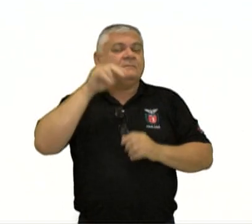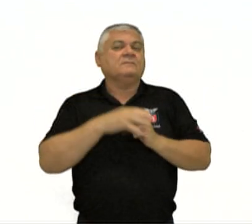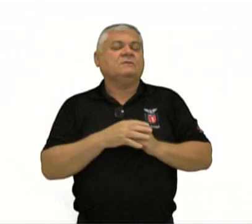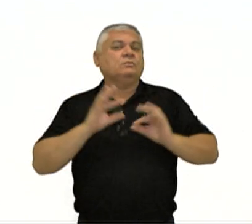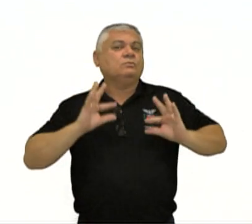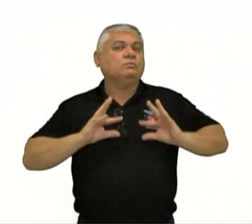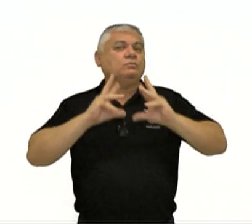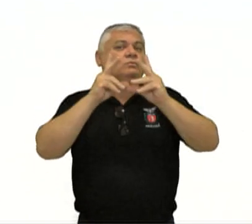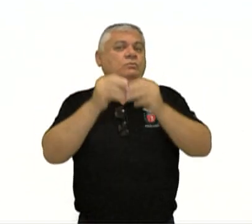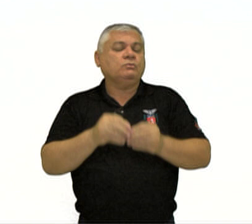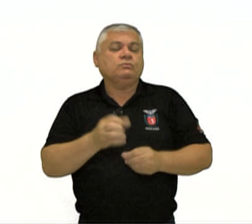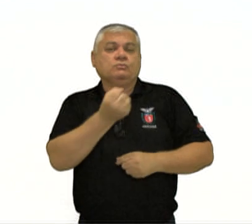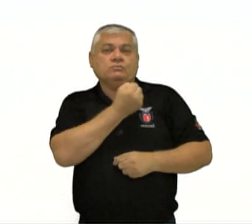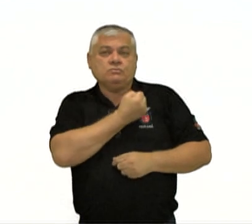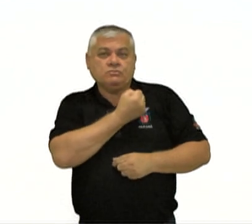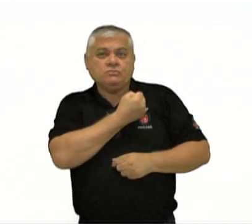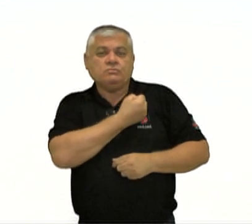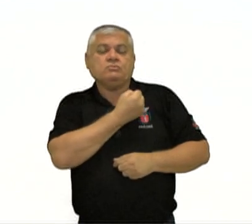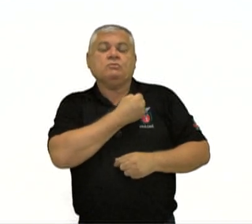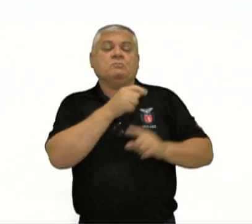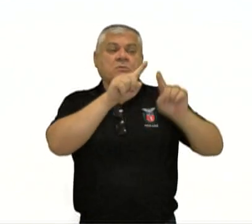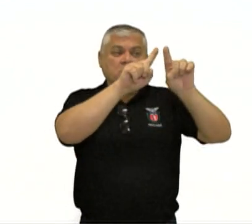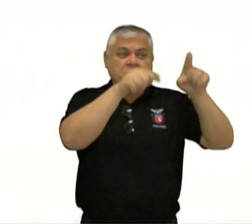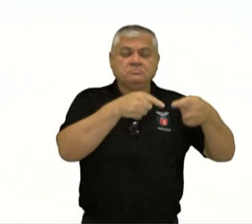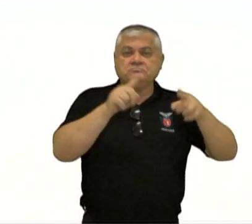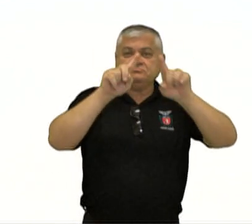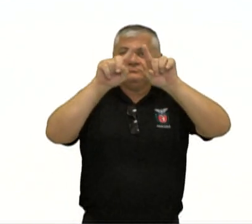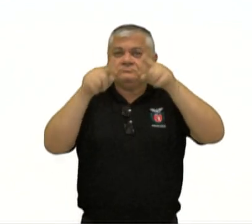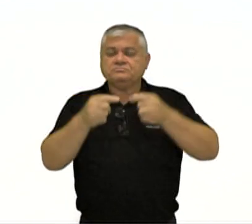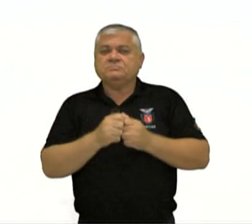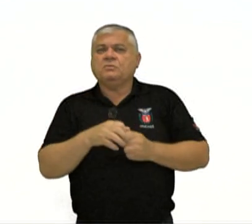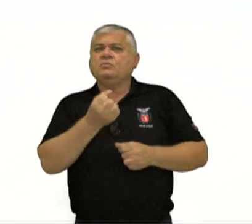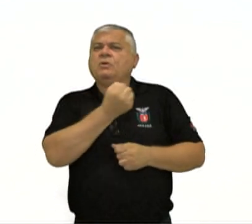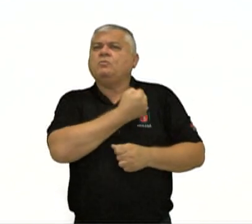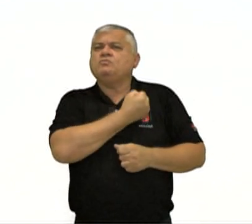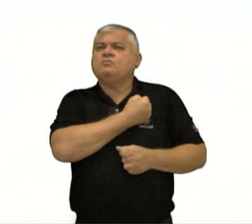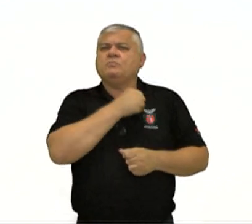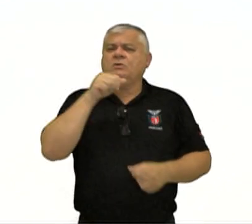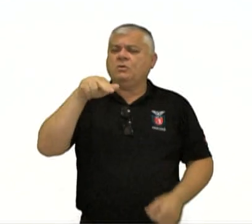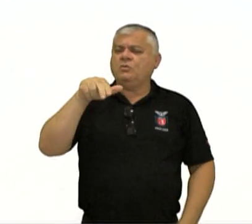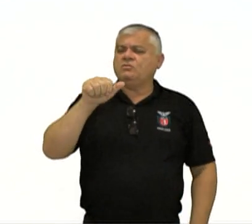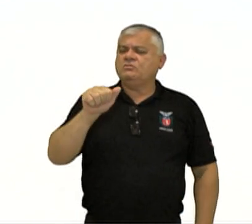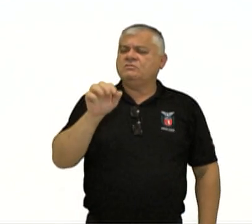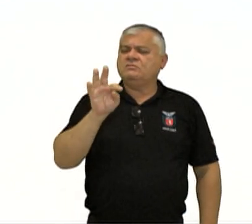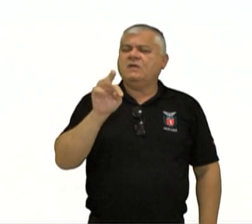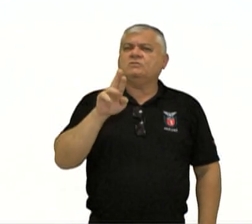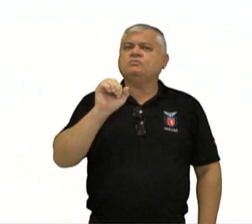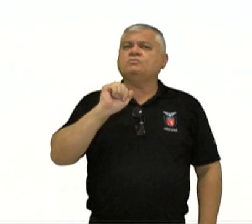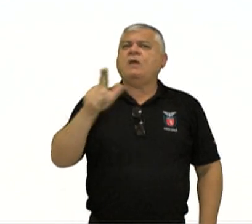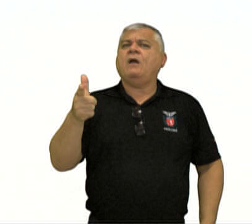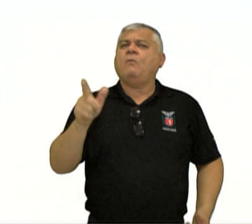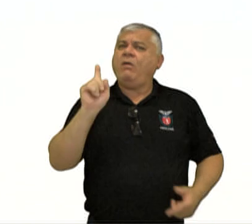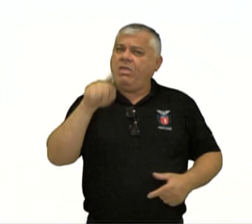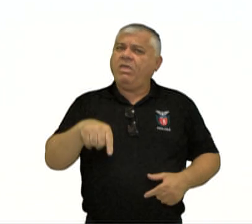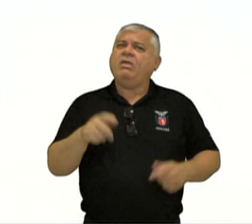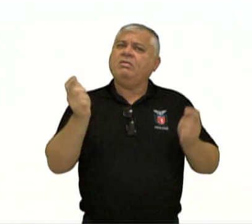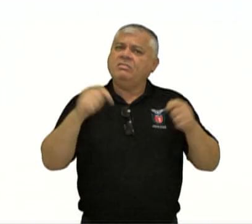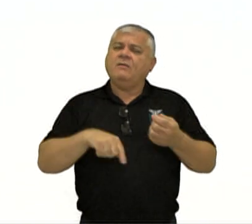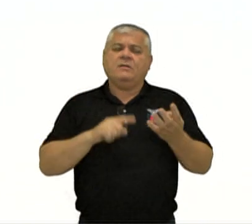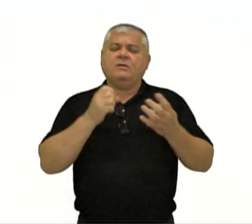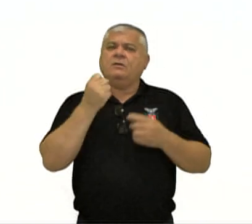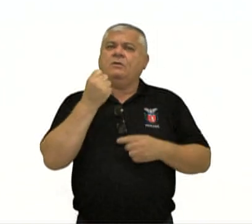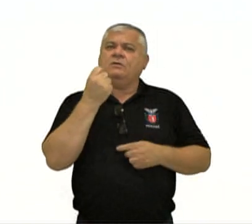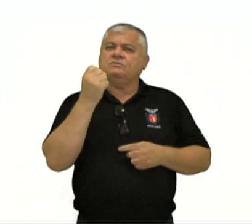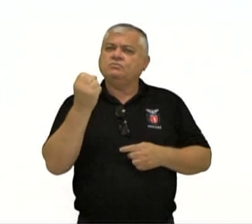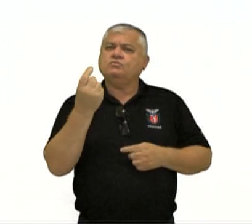número inteiro positivo é também um número natural. O que é um número natural? Número natural são os números que a gente usa para contar.